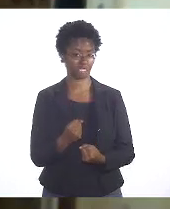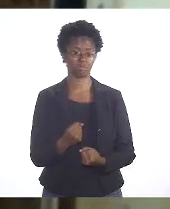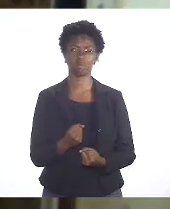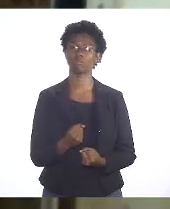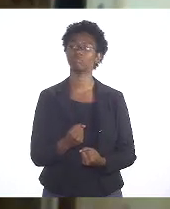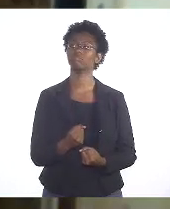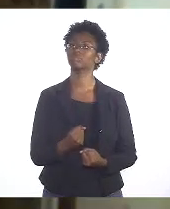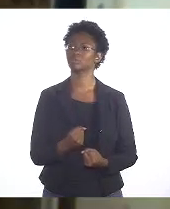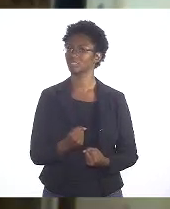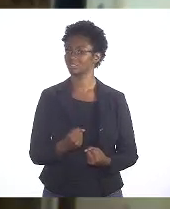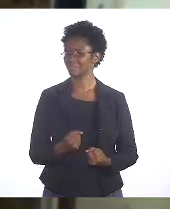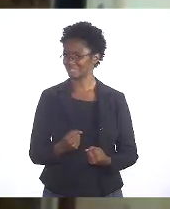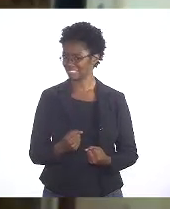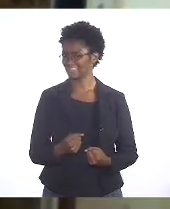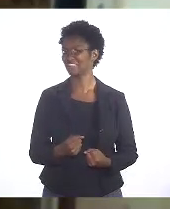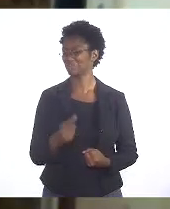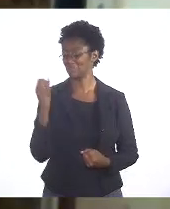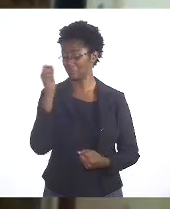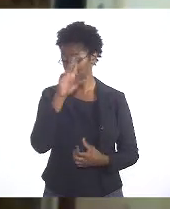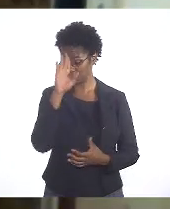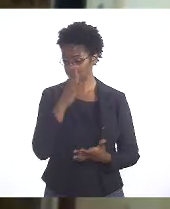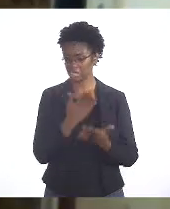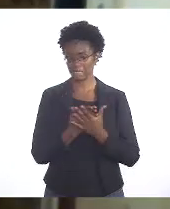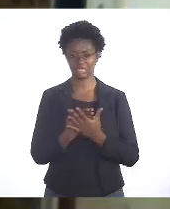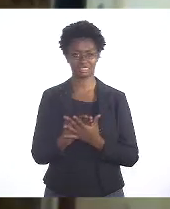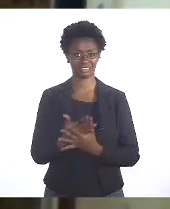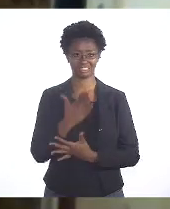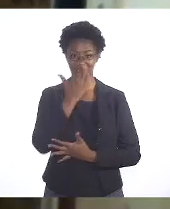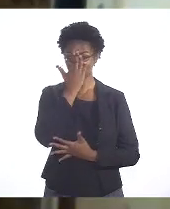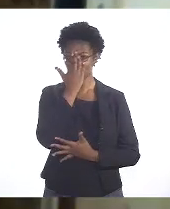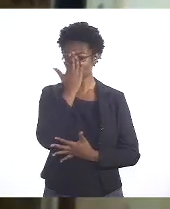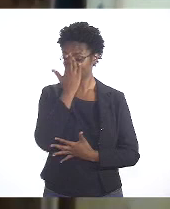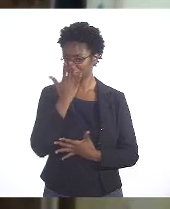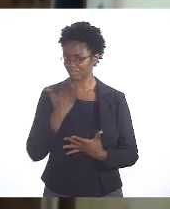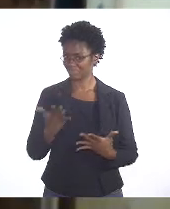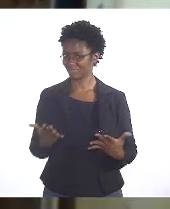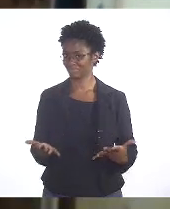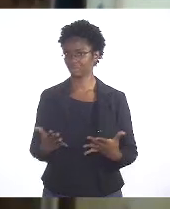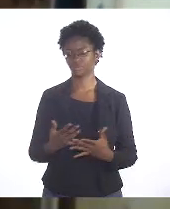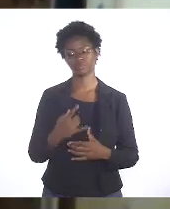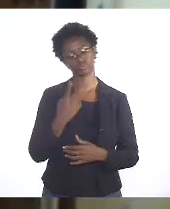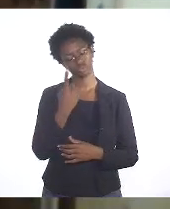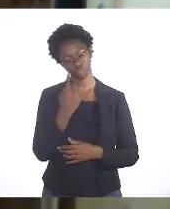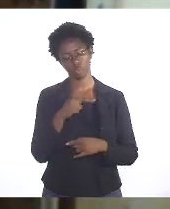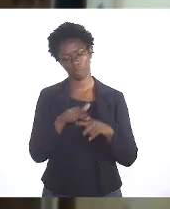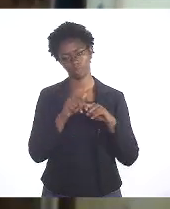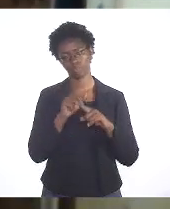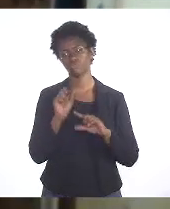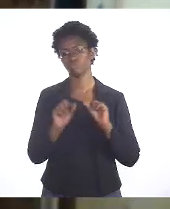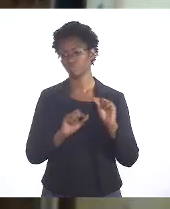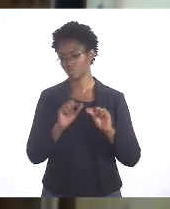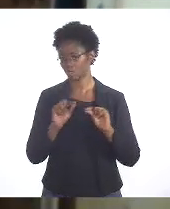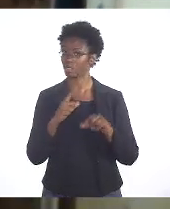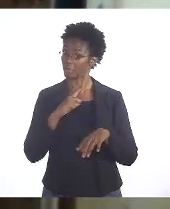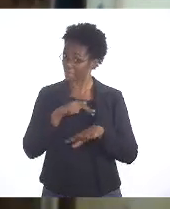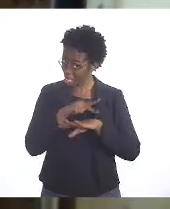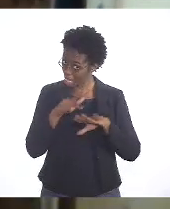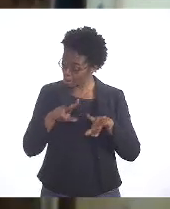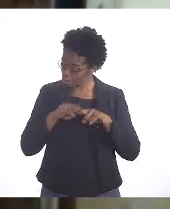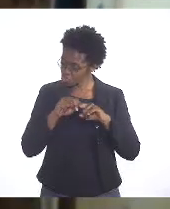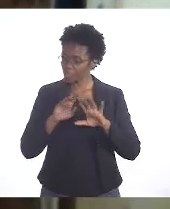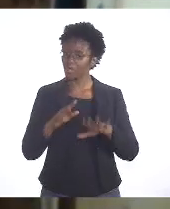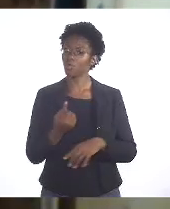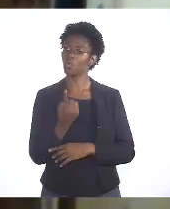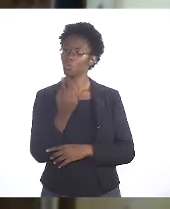absolutamente inacreditável. E um dos motivos, entre tantos,